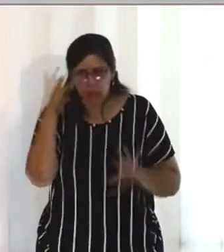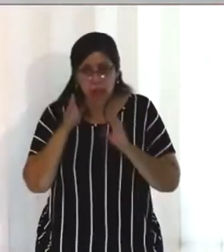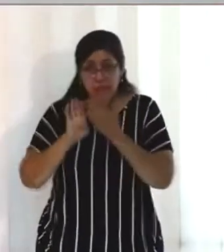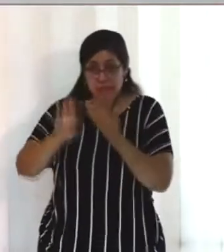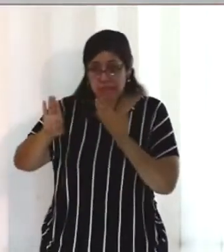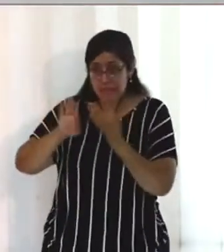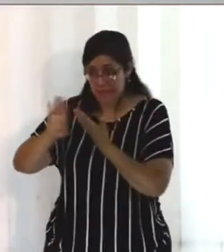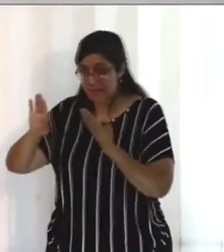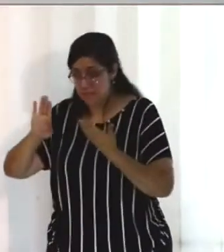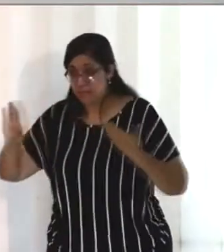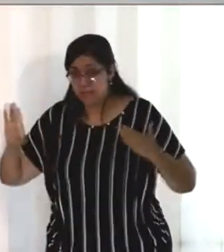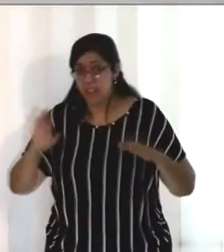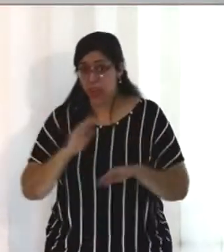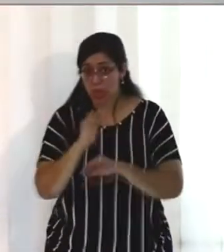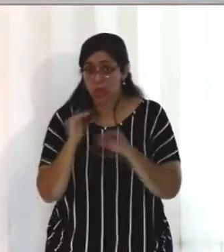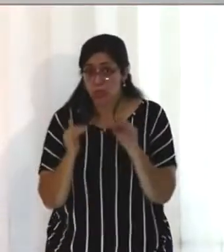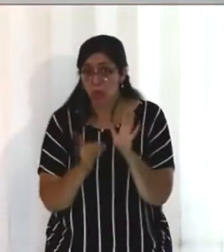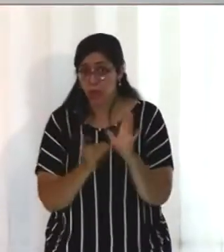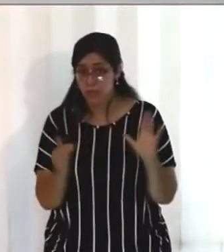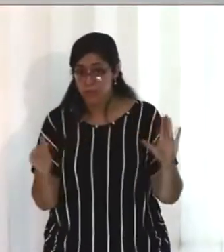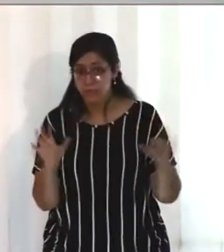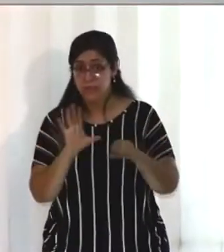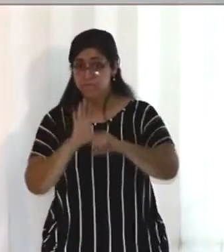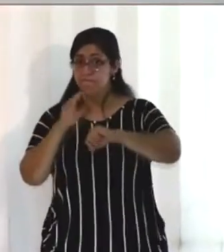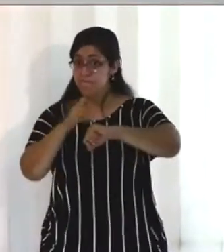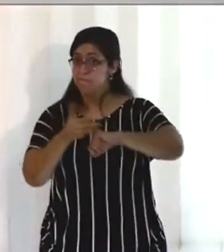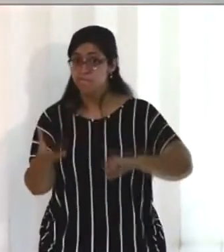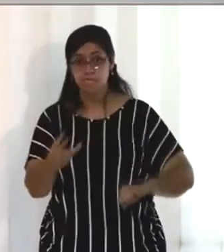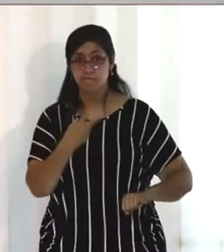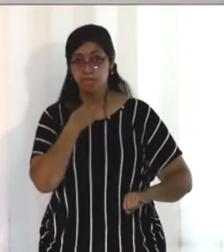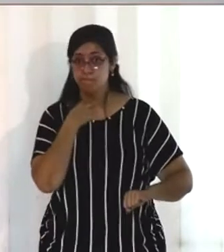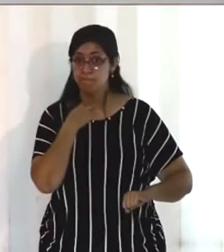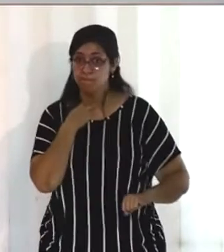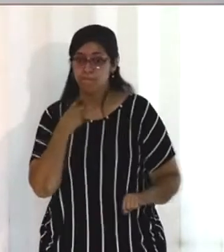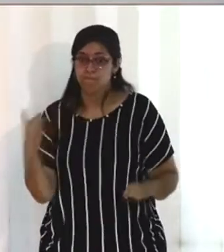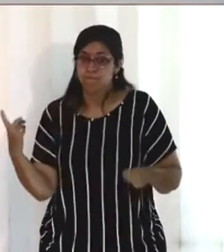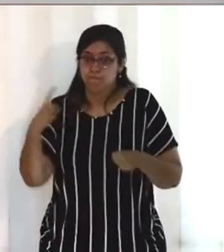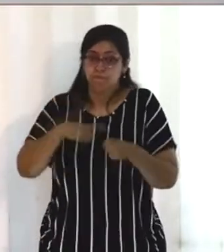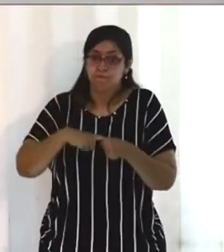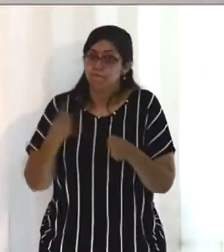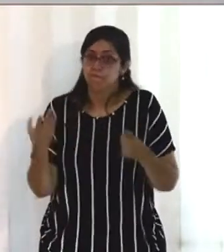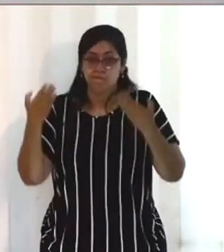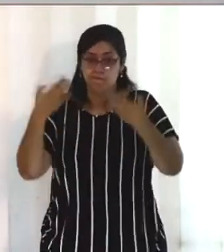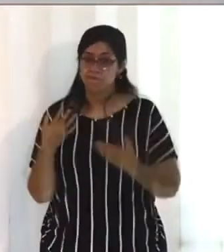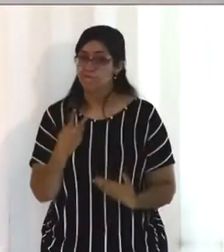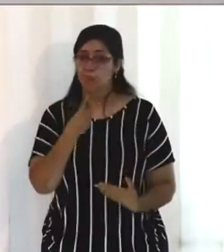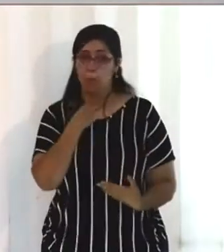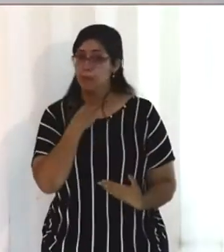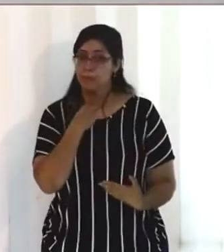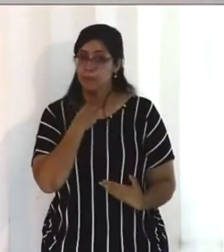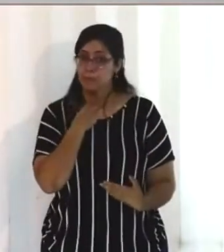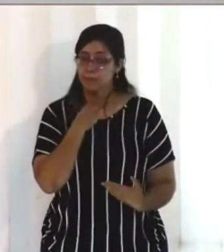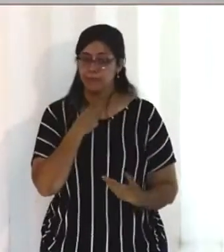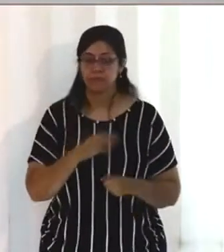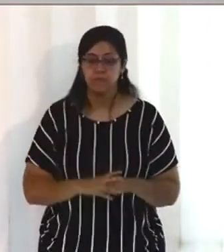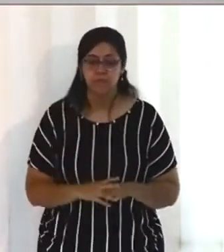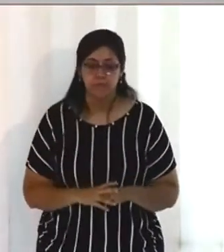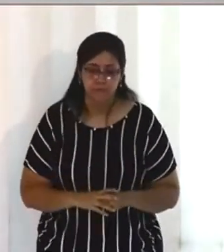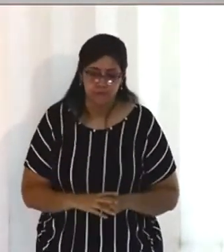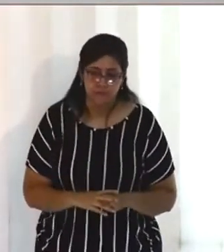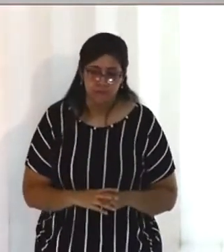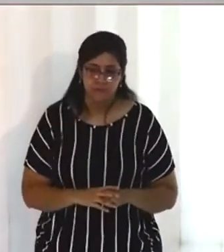está cumprindo as determinações do governo estadual quanto às medidas de